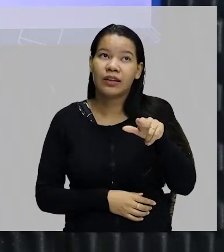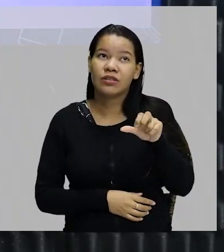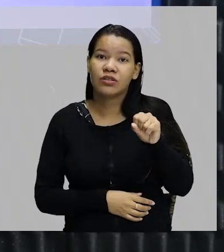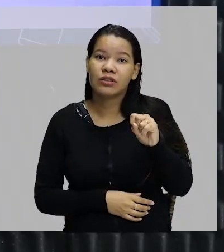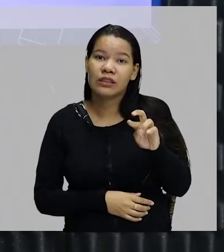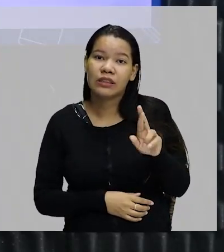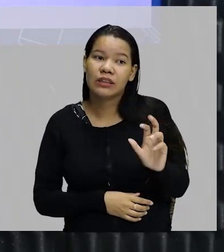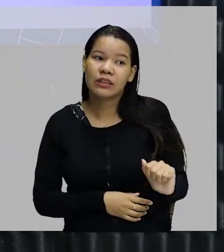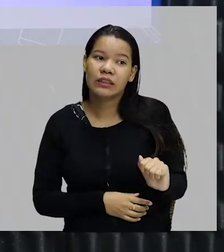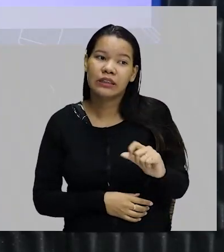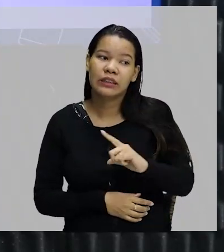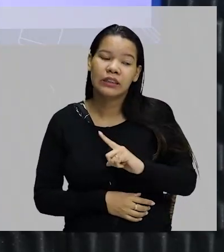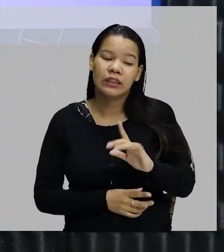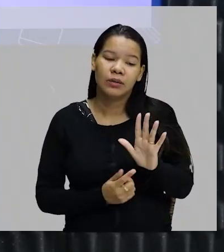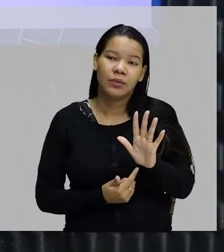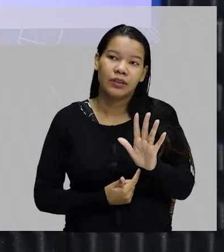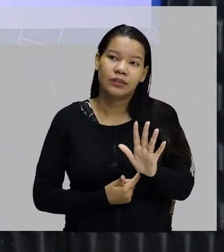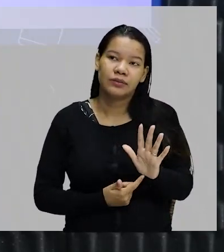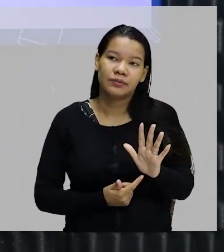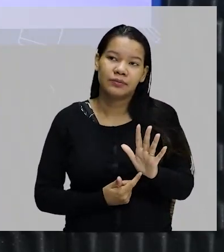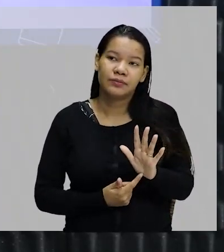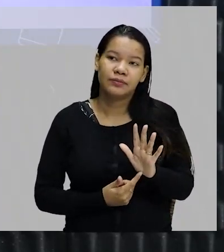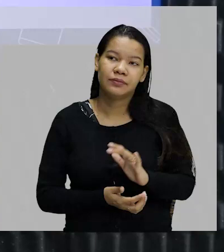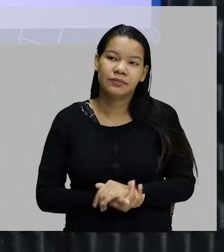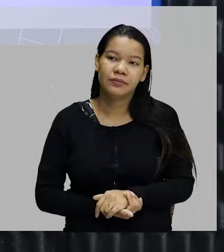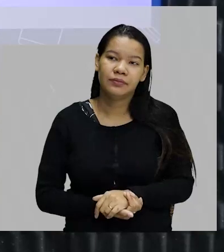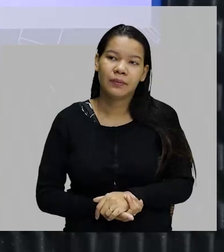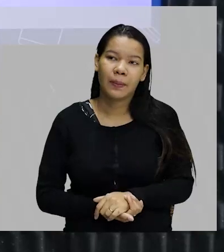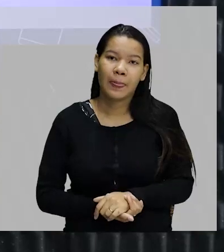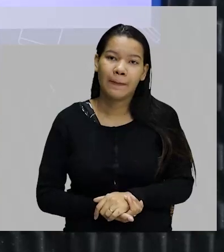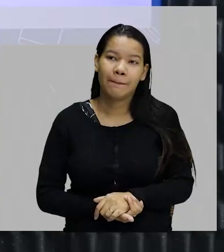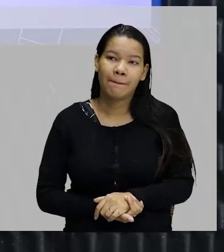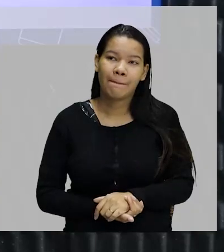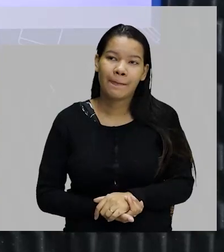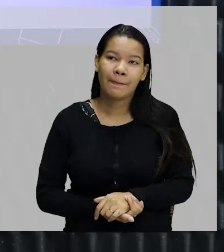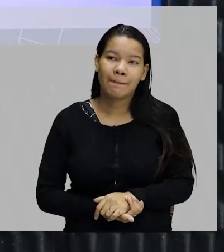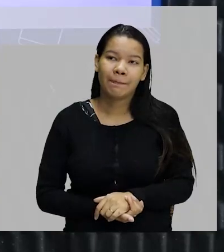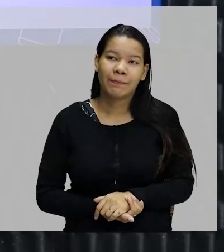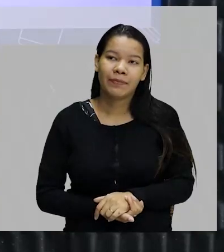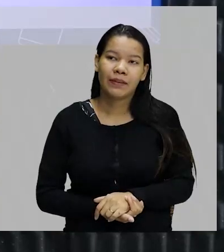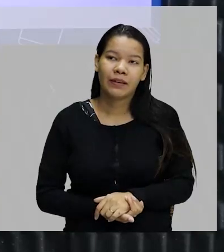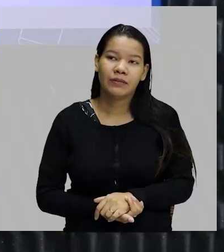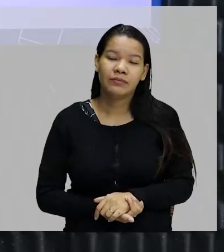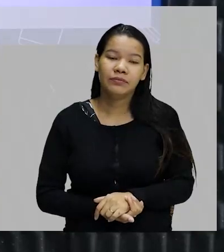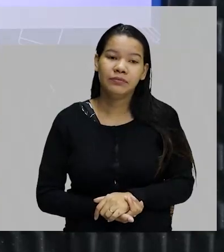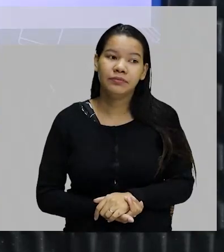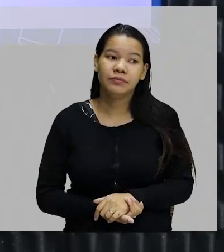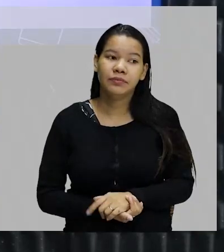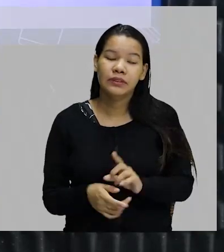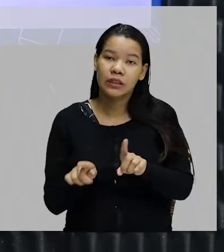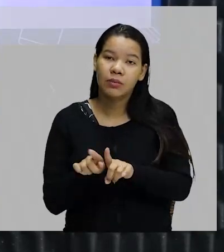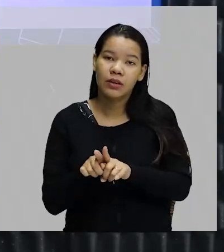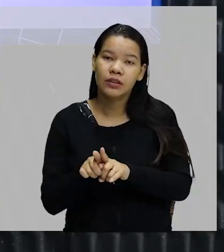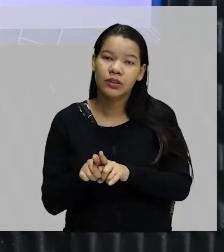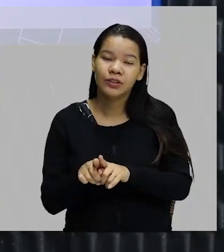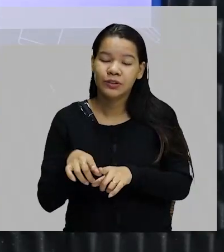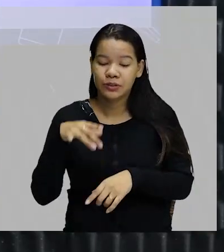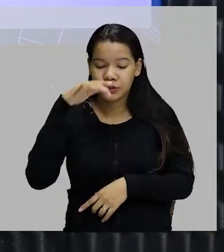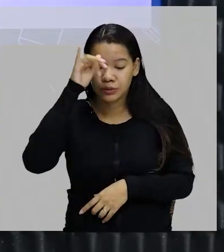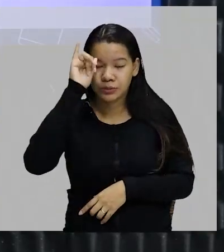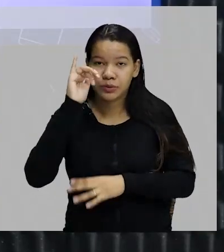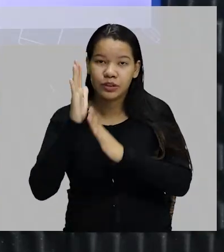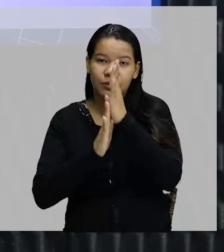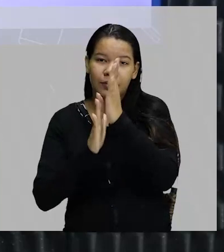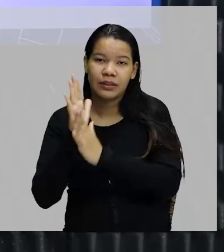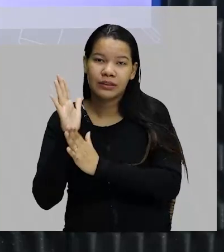aqueles bois que têm as apresentações que, como o próprio nome já sugere, são acompanhadas por uma orquestra, e o boi de matraca, que